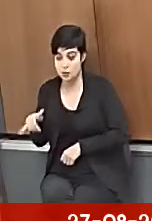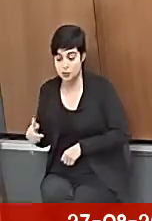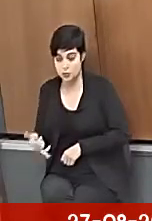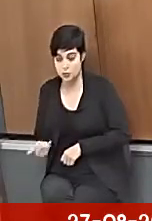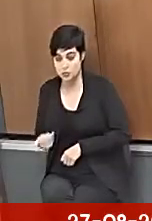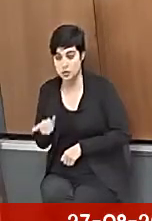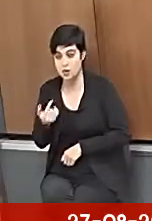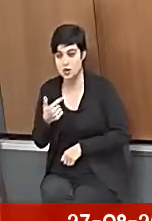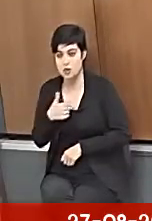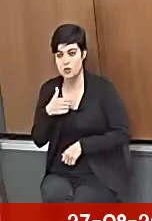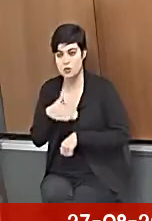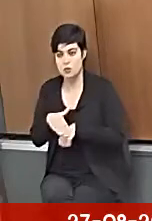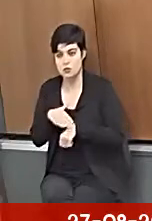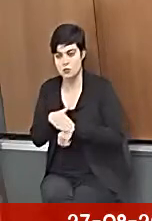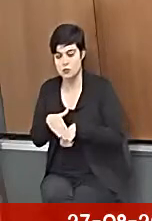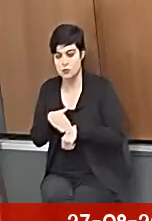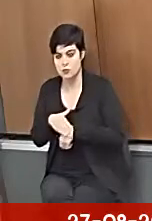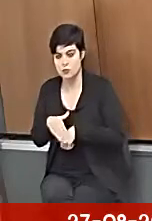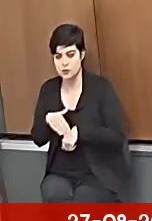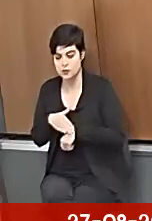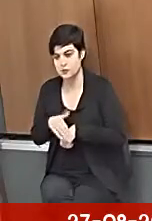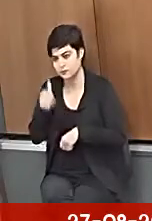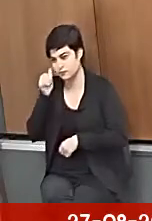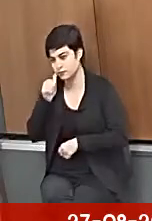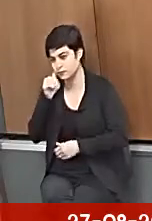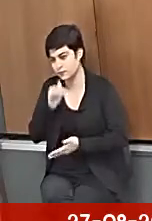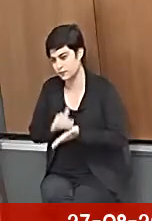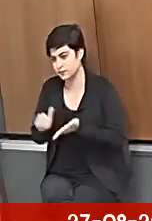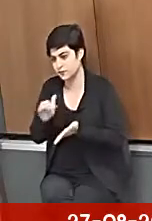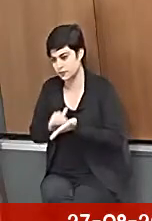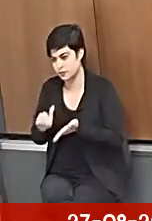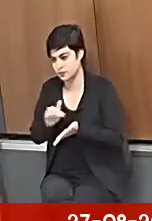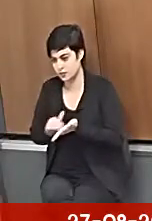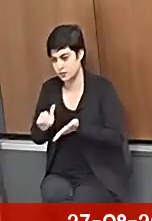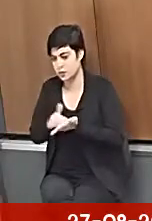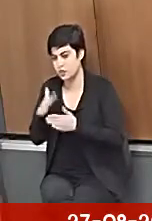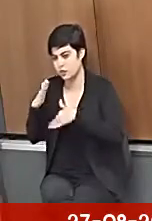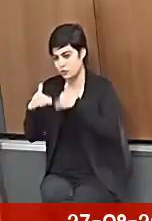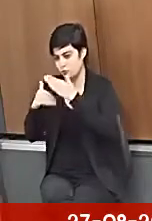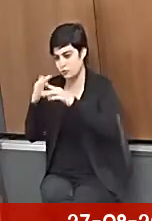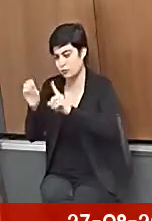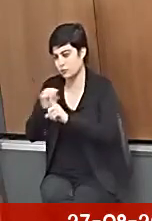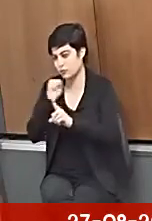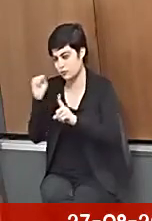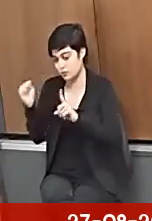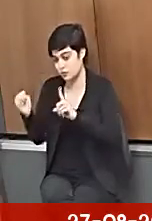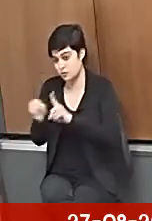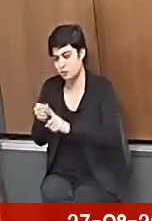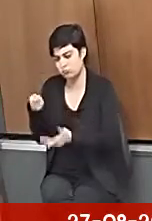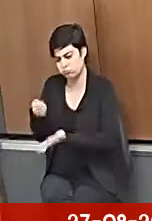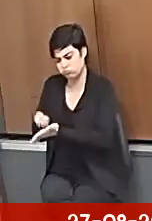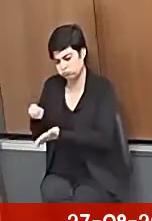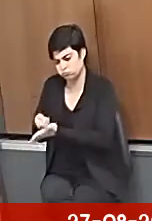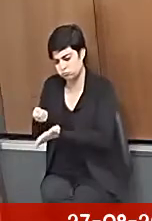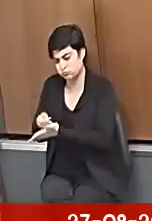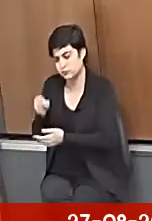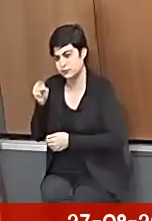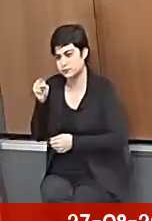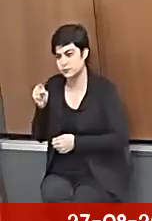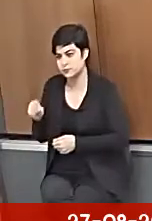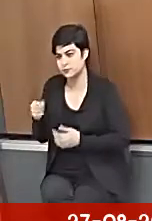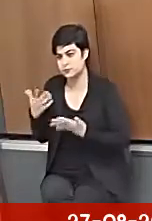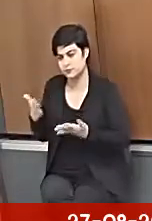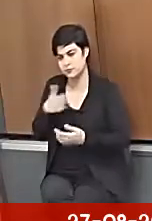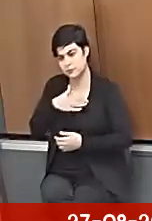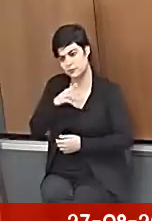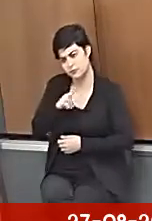na e zabet chupar é secretária elemento social e cobre ela vai ficar o meu